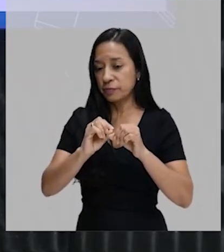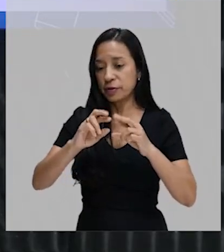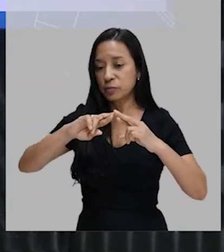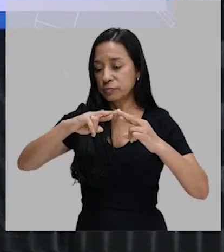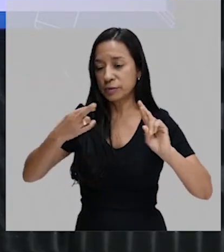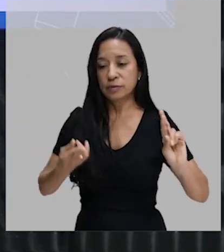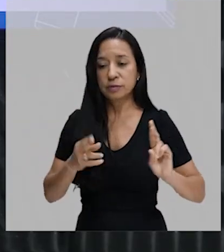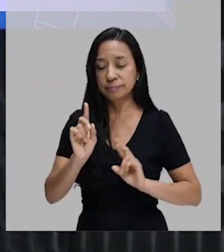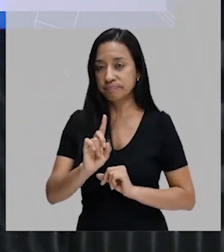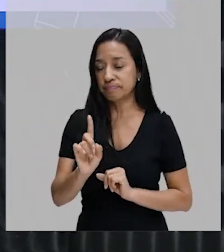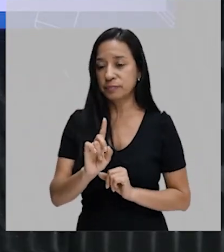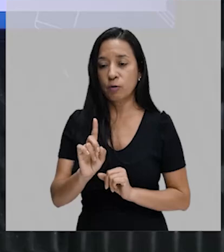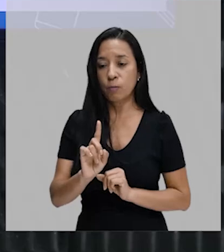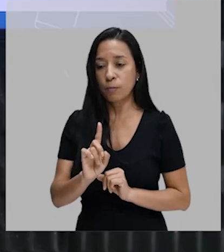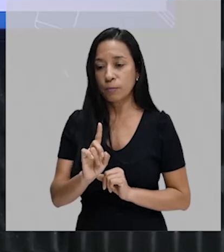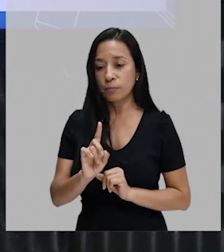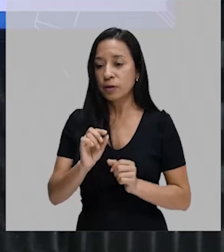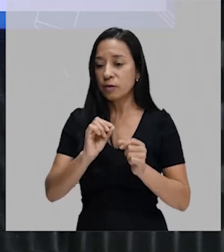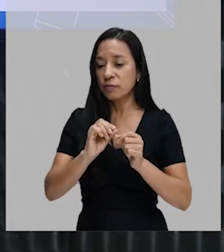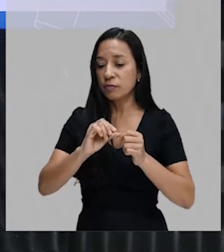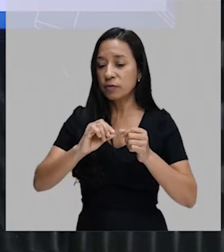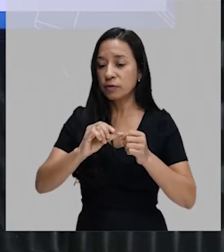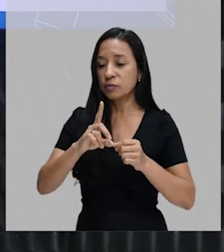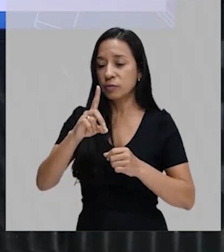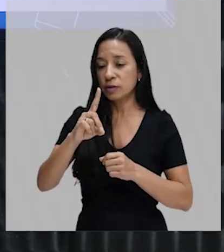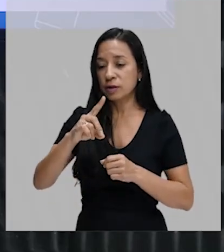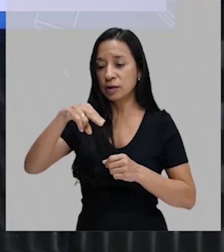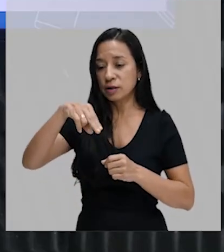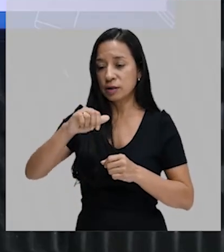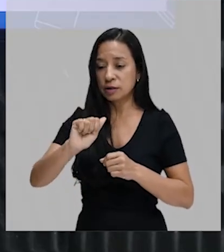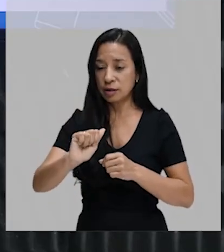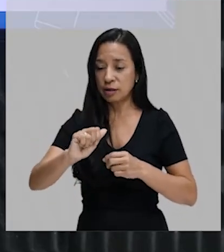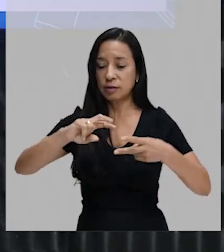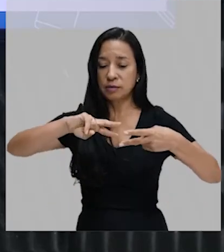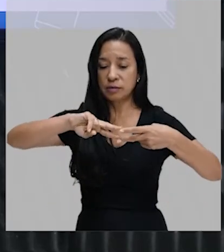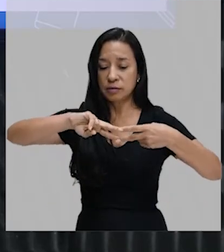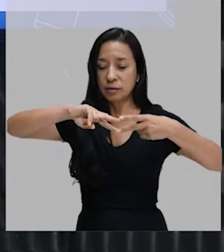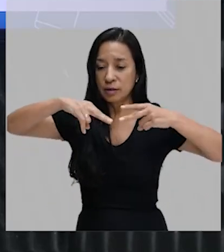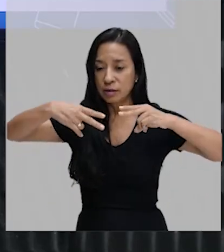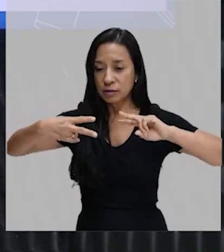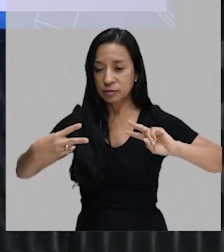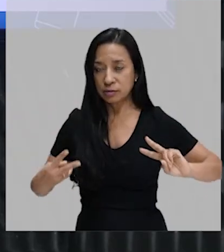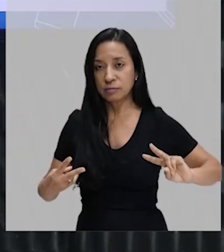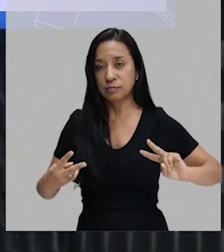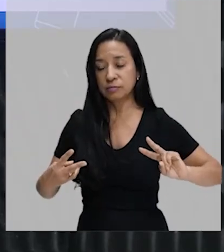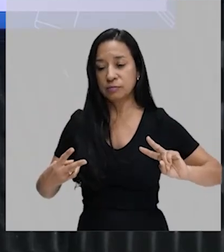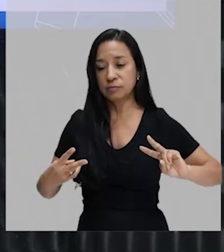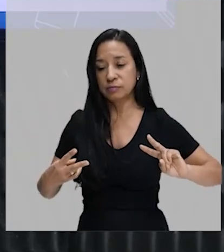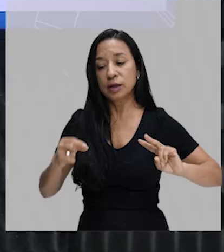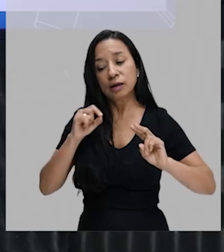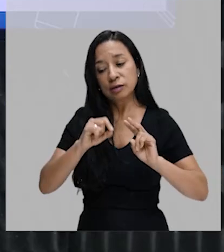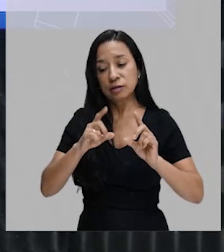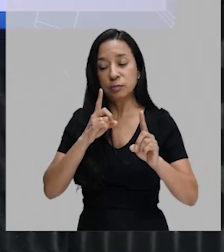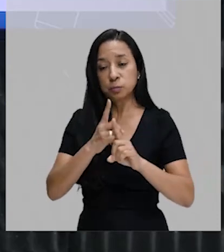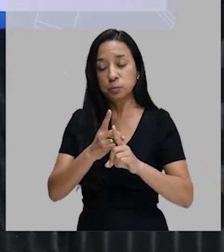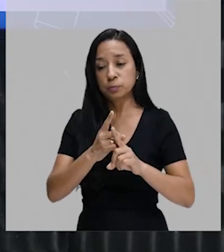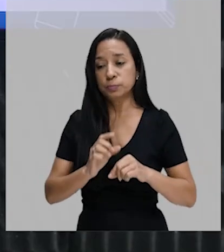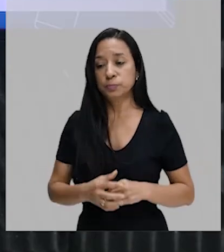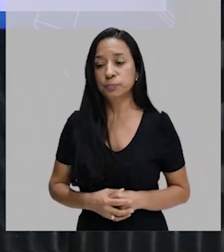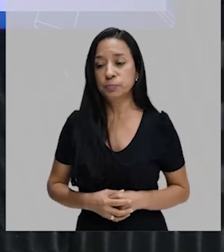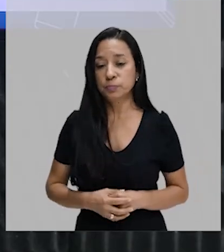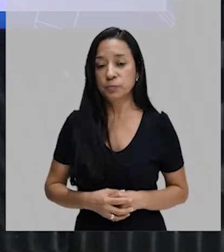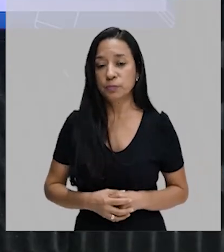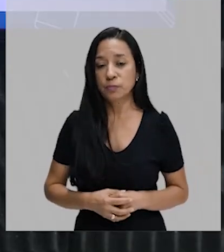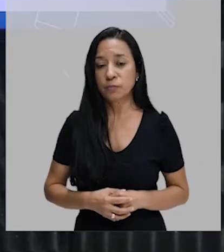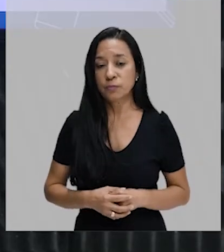Os cromossomos, eles são feitos de DNA. Nós vamos encontrar DNA nos cromossomos, tá? Então,